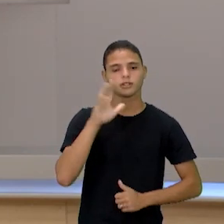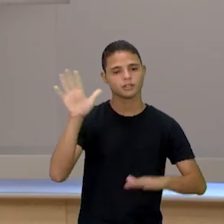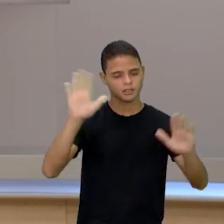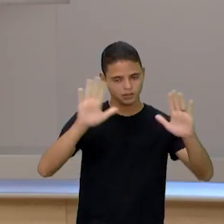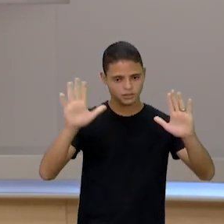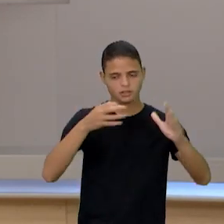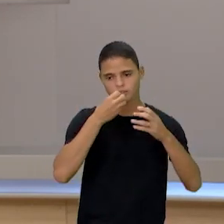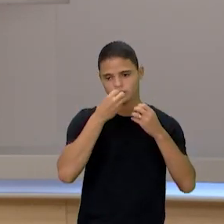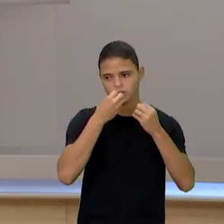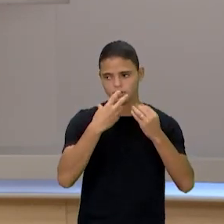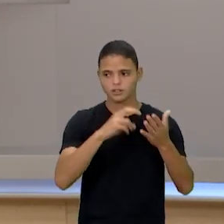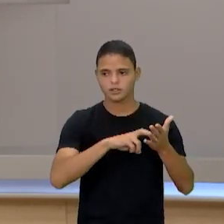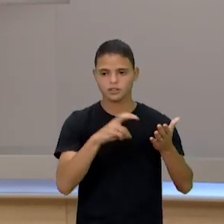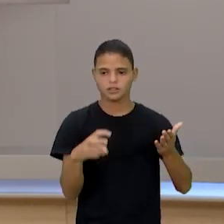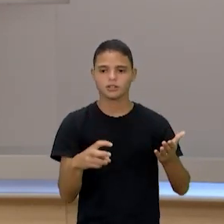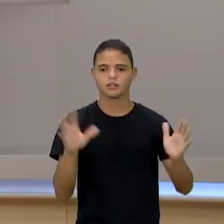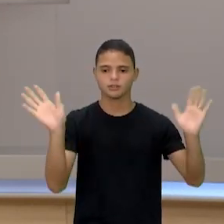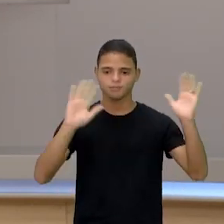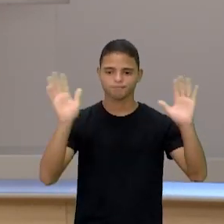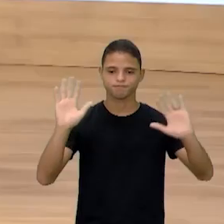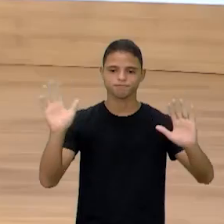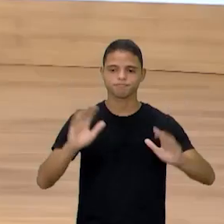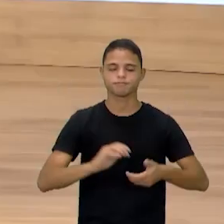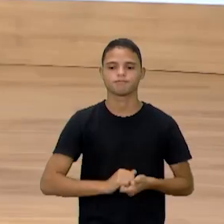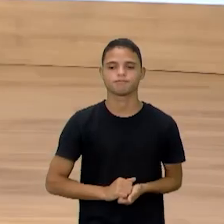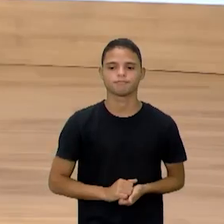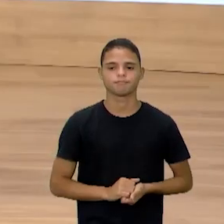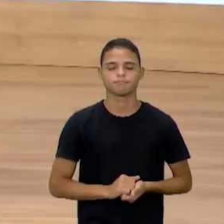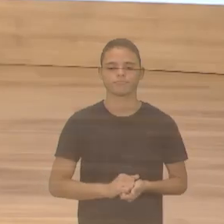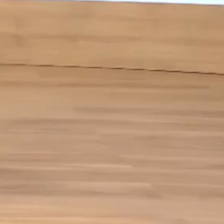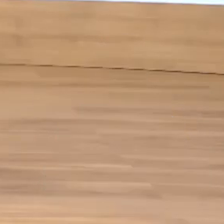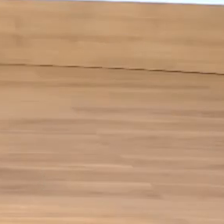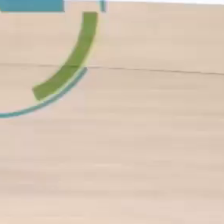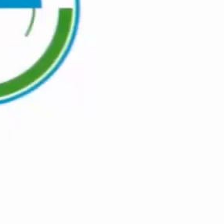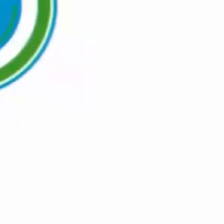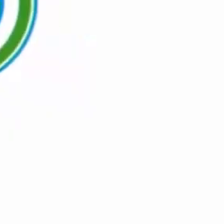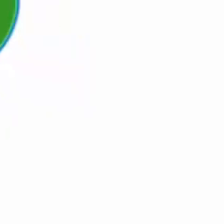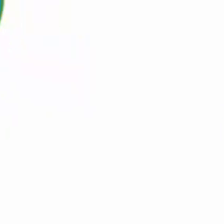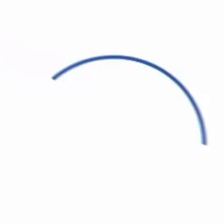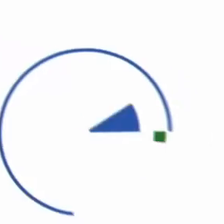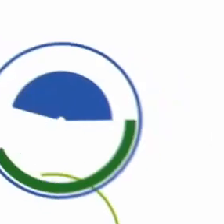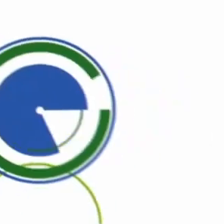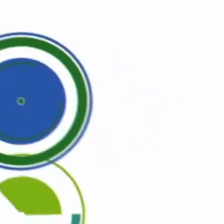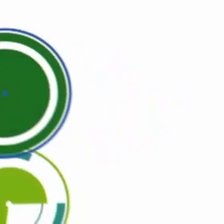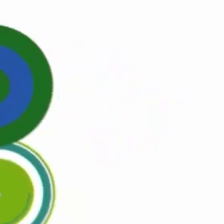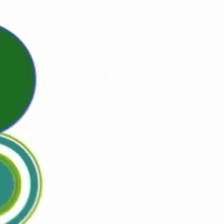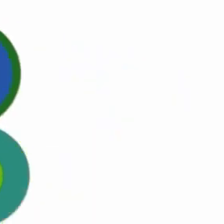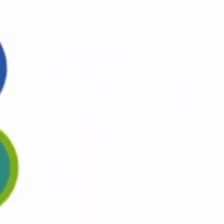ótima manhã de trabalho. Fiquem bem e até mais.